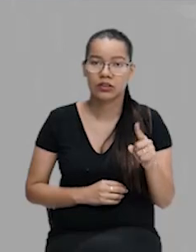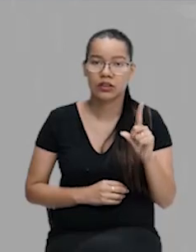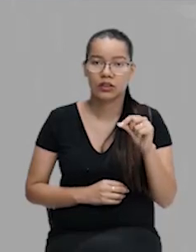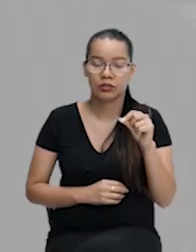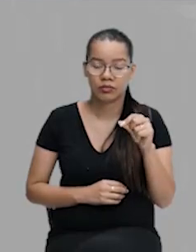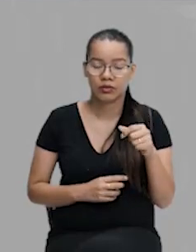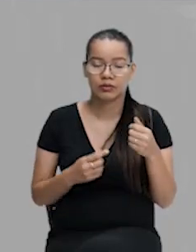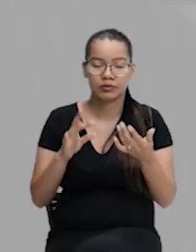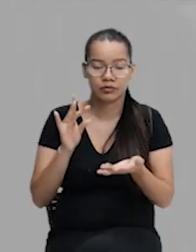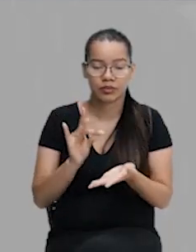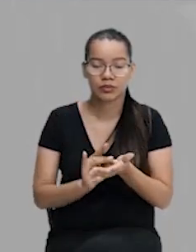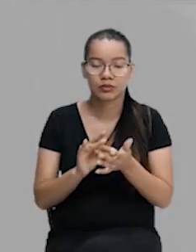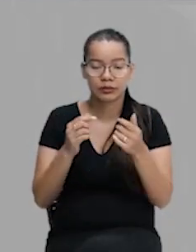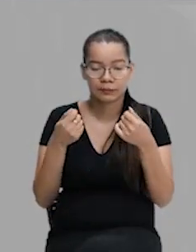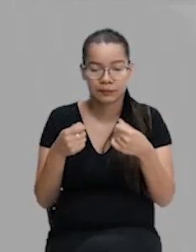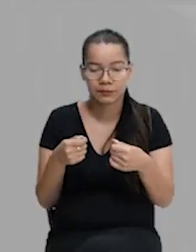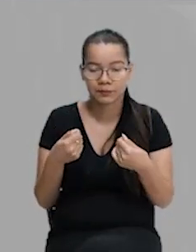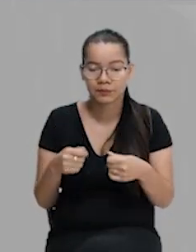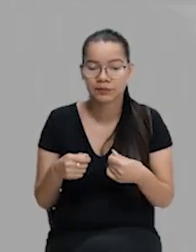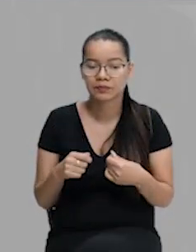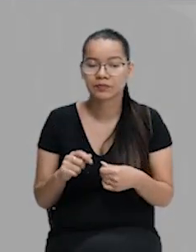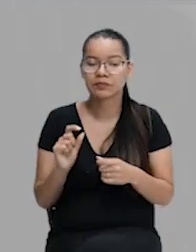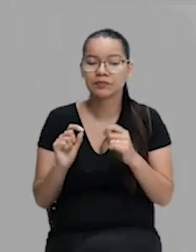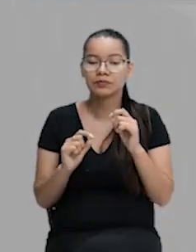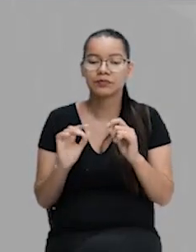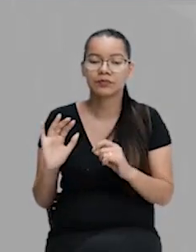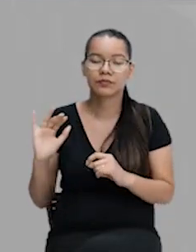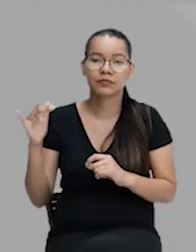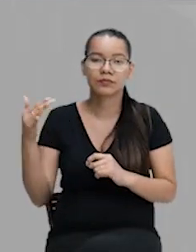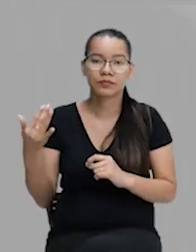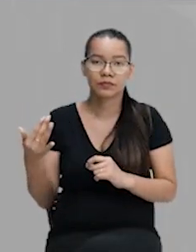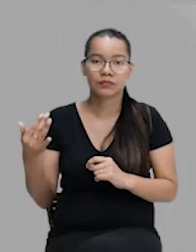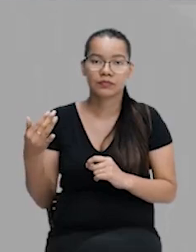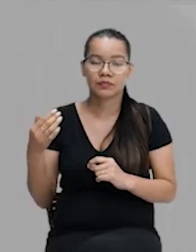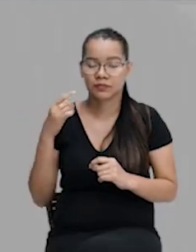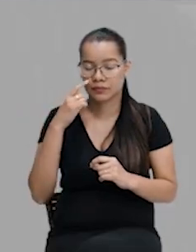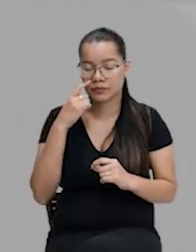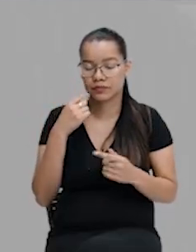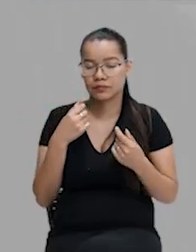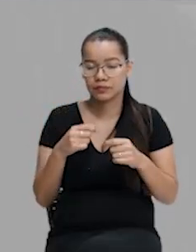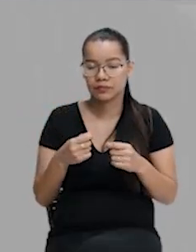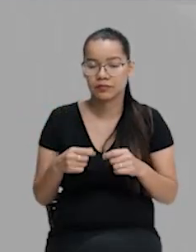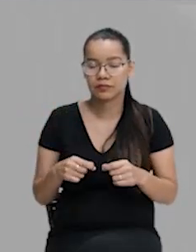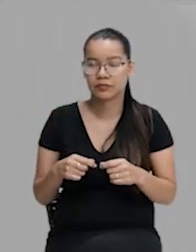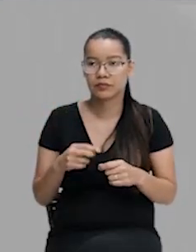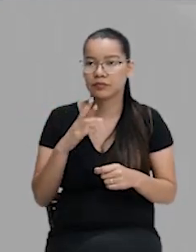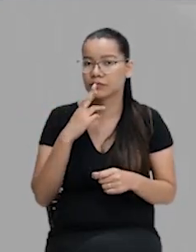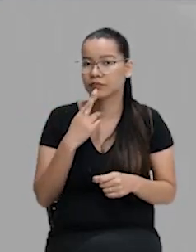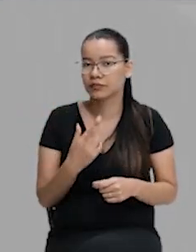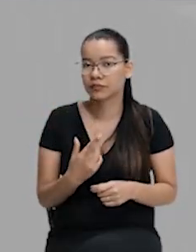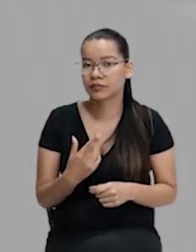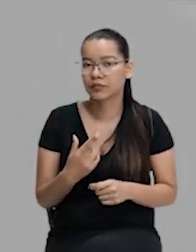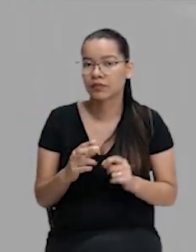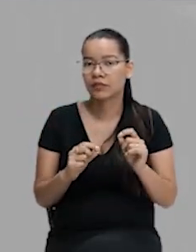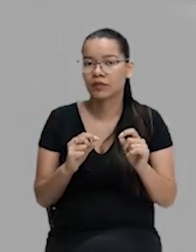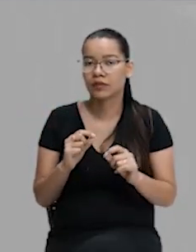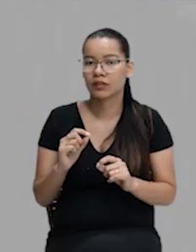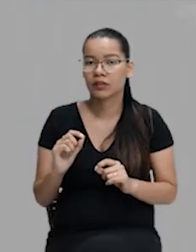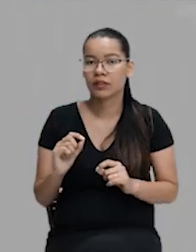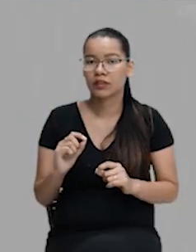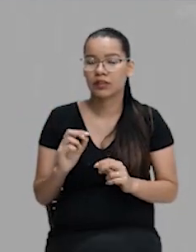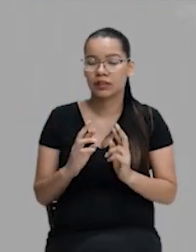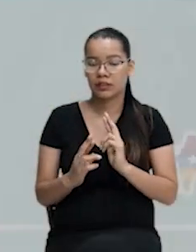para aquela reação ocorra. É uma condição que deve ser satisfeita para que a reação